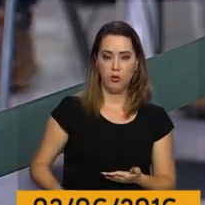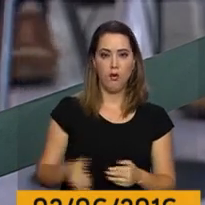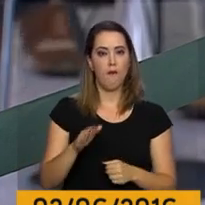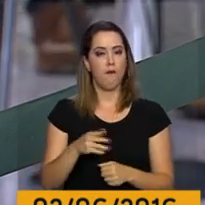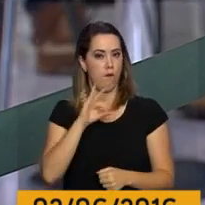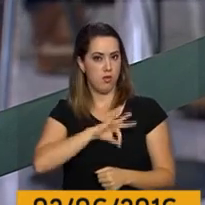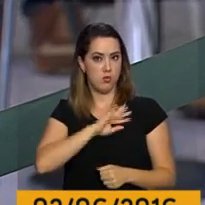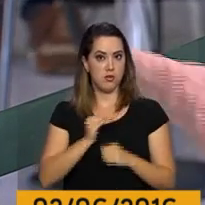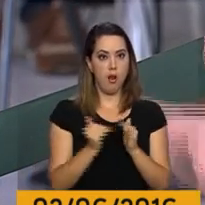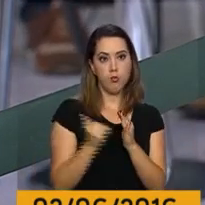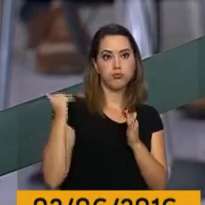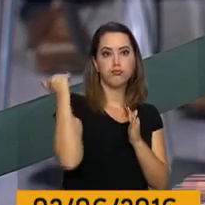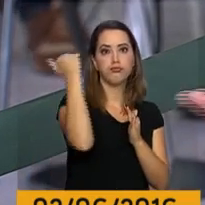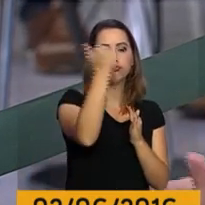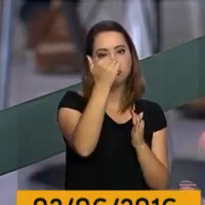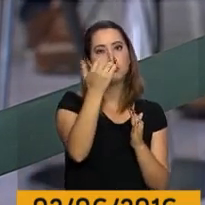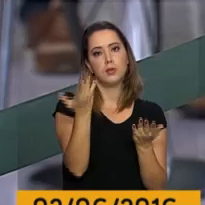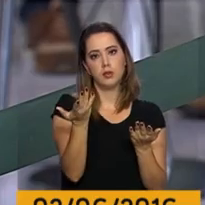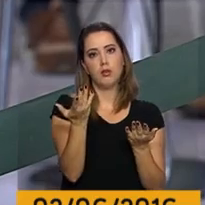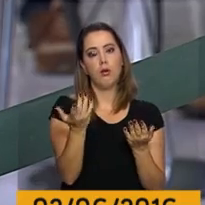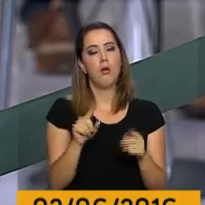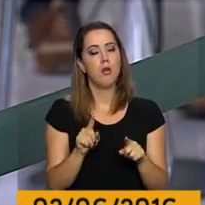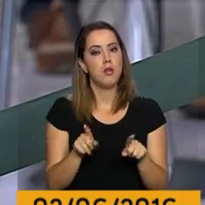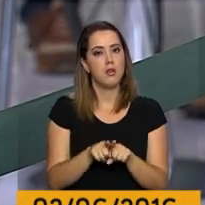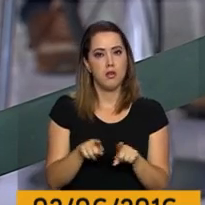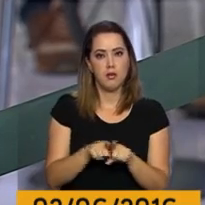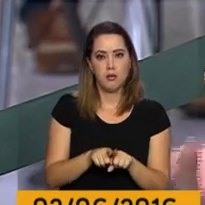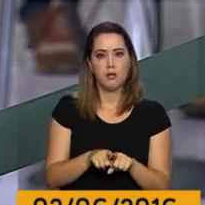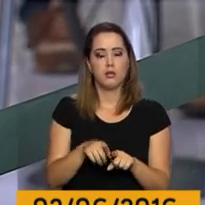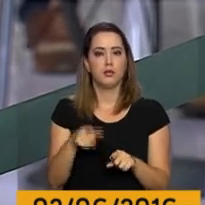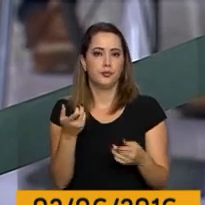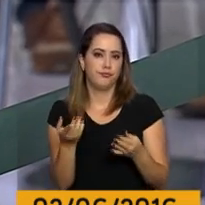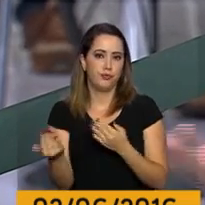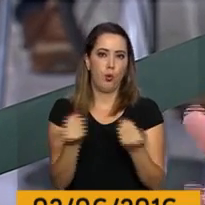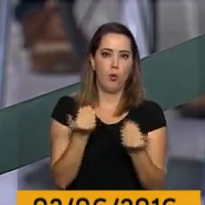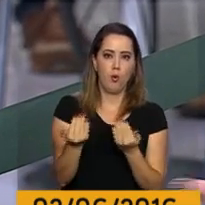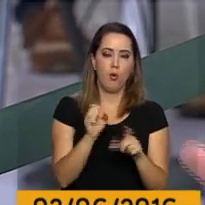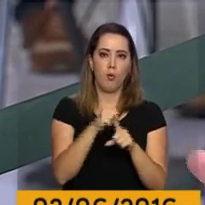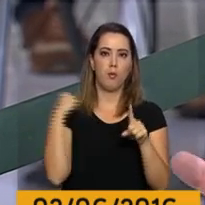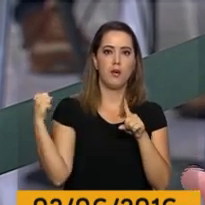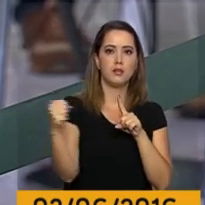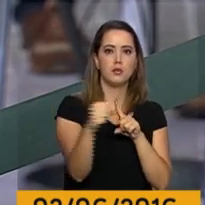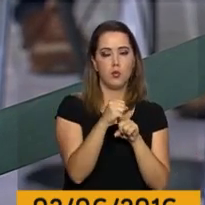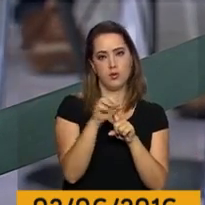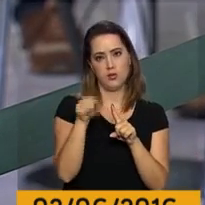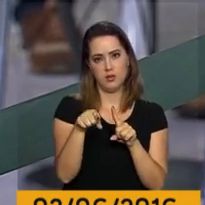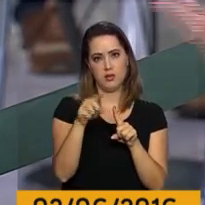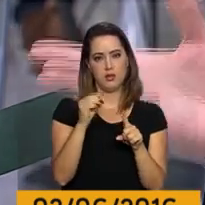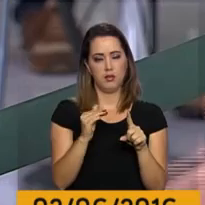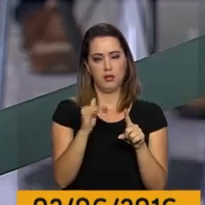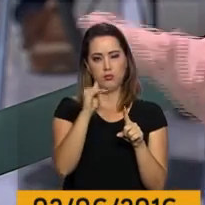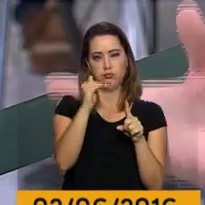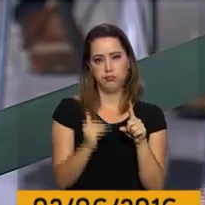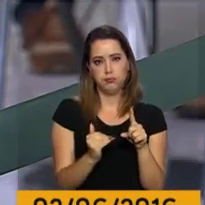demitidos, enquanto que no país o índice de desemprego está crescendo muito. E nesse momento vocês estão dando um reajuste superior a 50 bilhões de reais, e no momento já